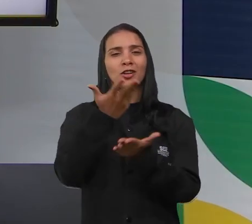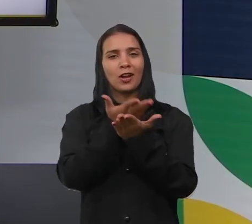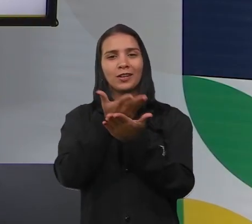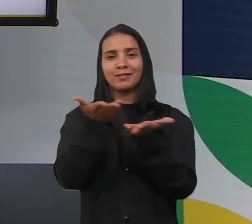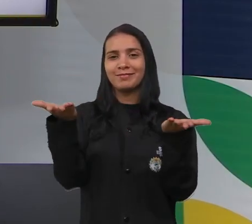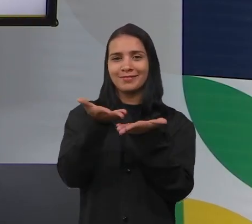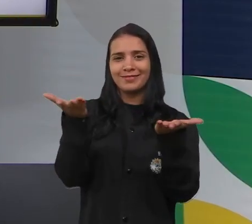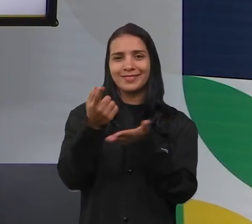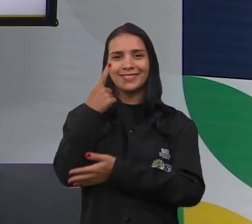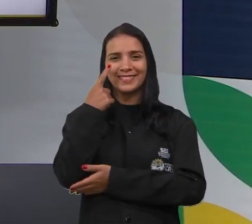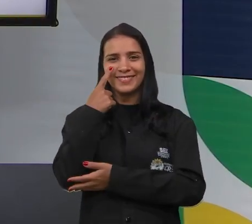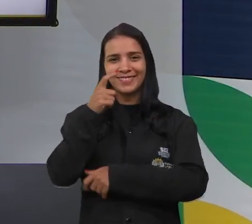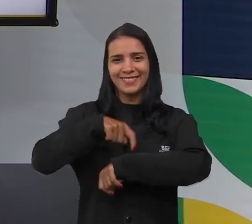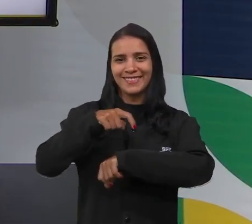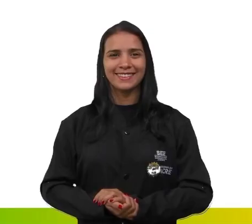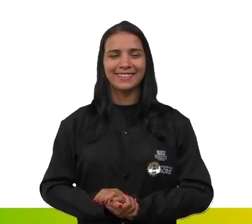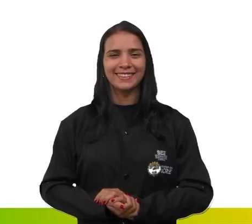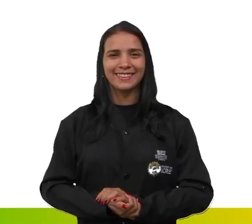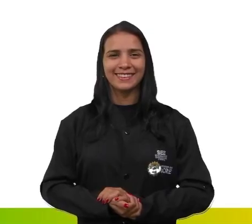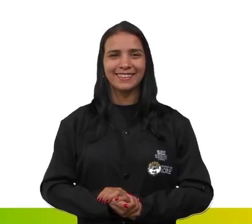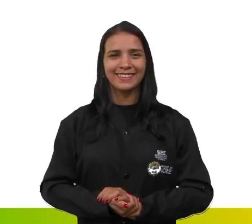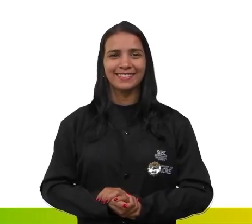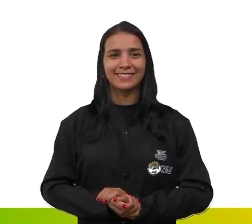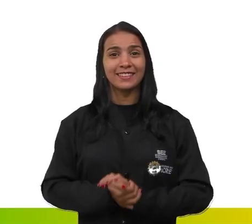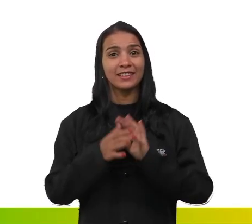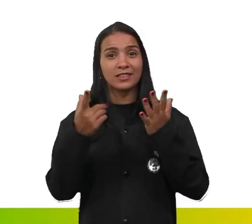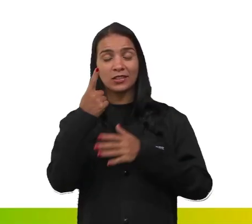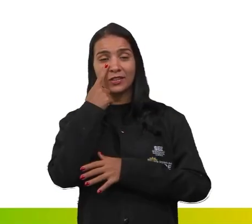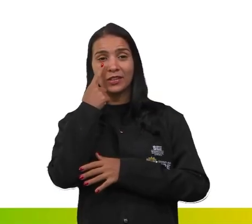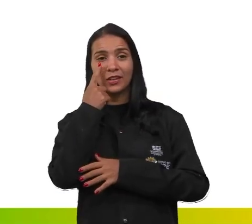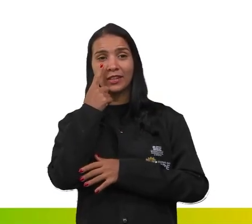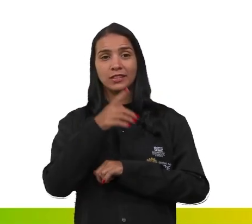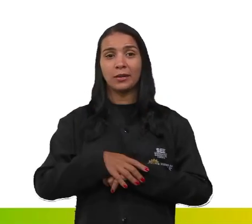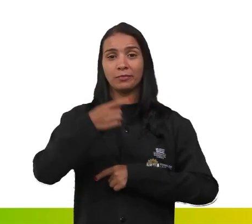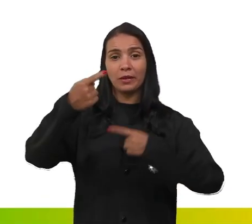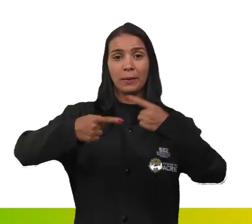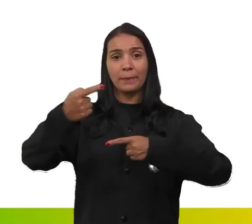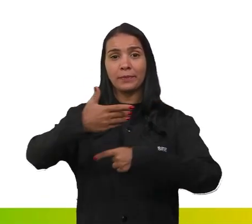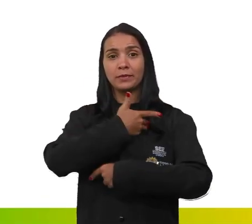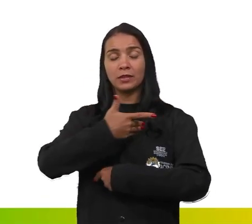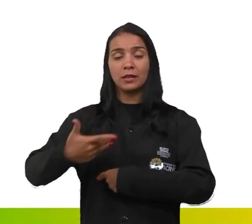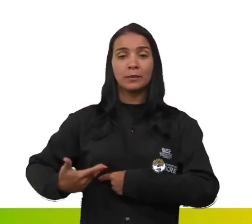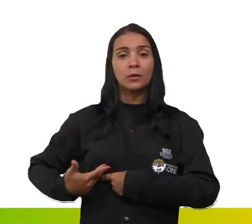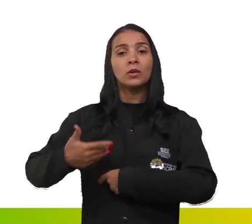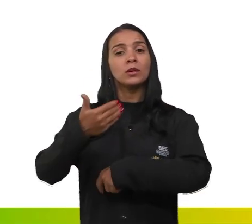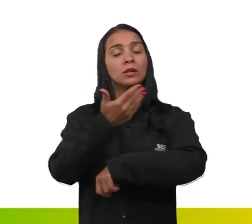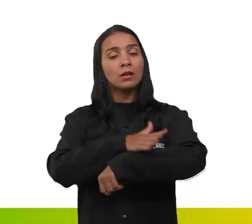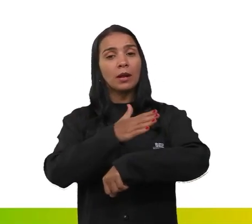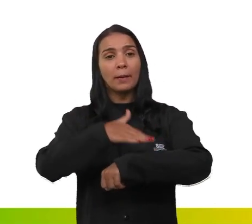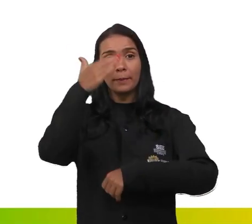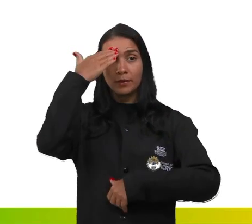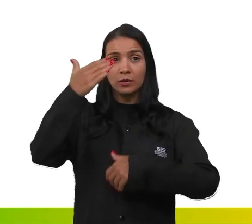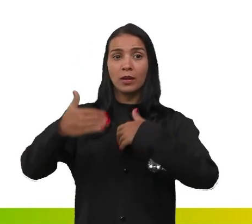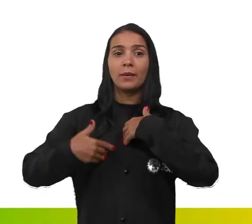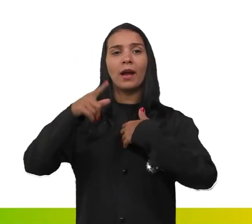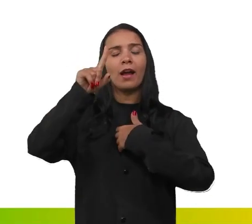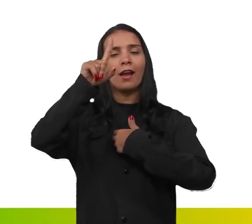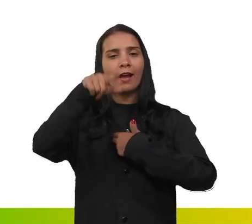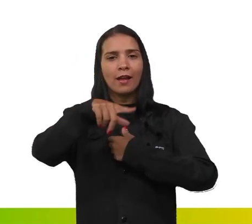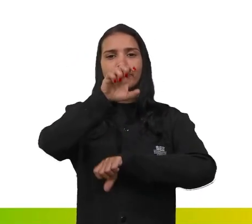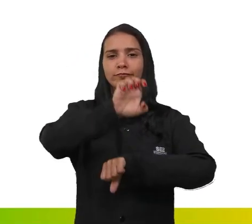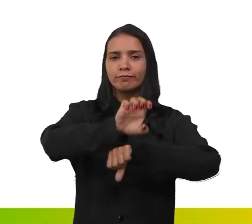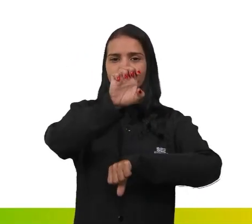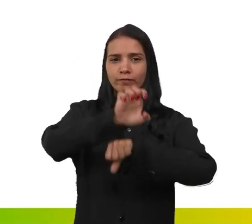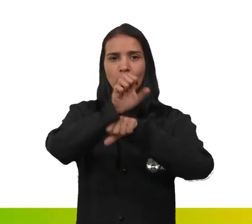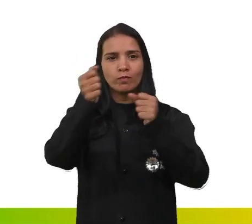resumo, revisando tudo. Let's go! Então aqui, ó, as políticas públicas e práticas corporais. O que são? São ações do Estado